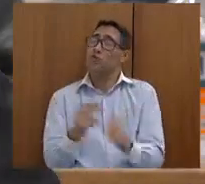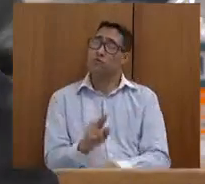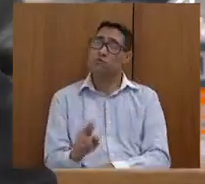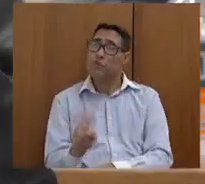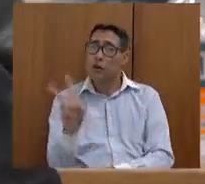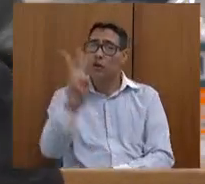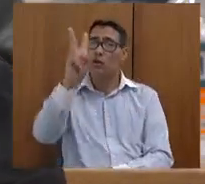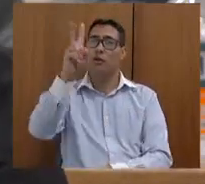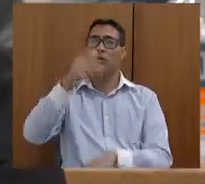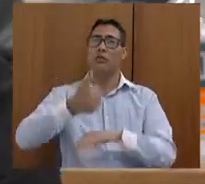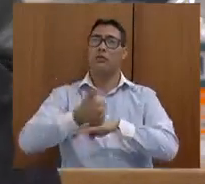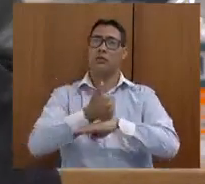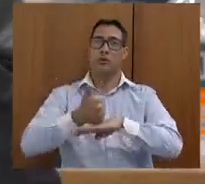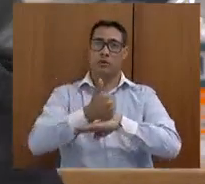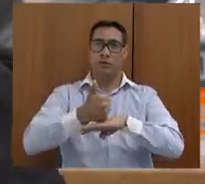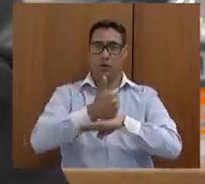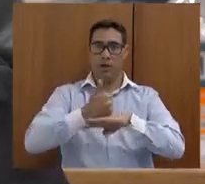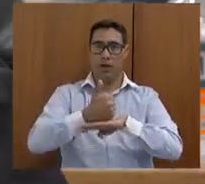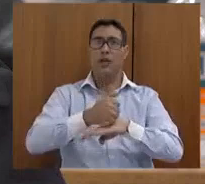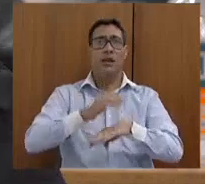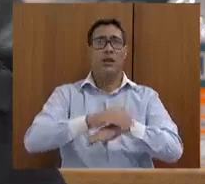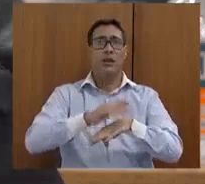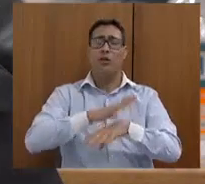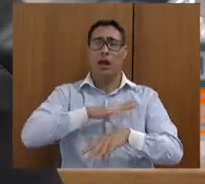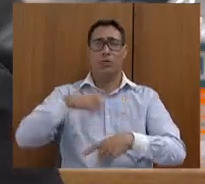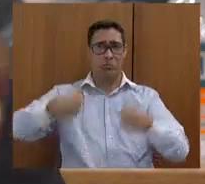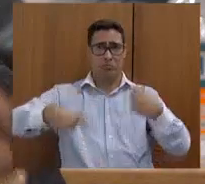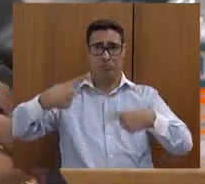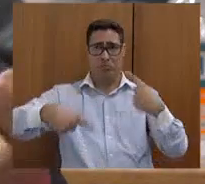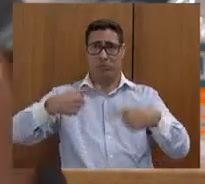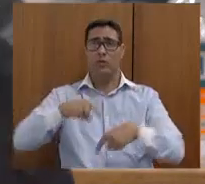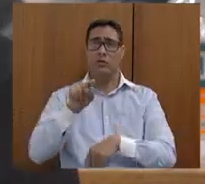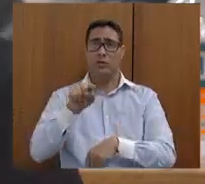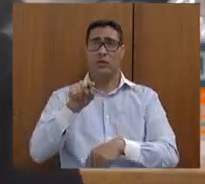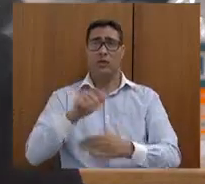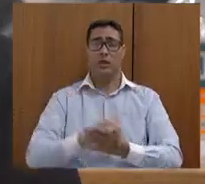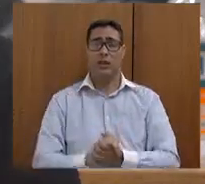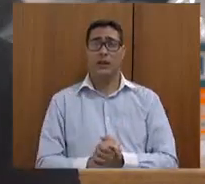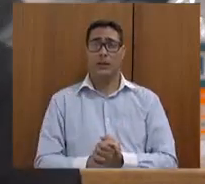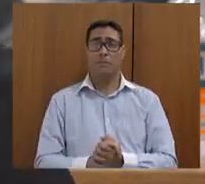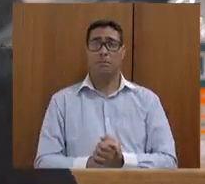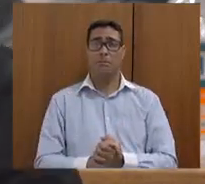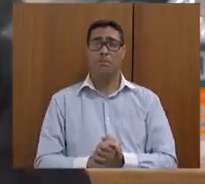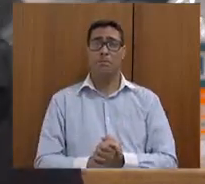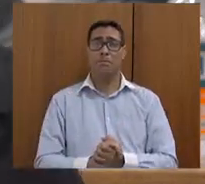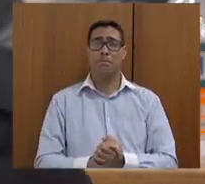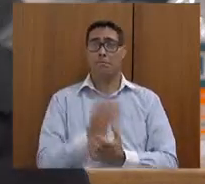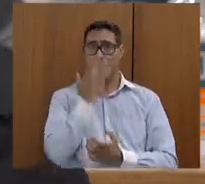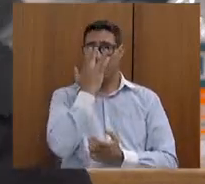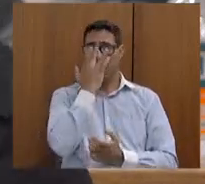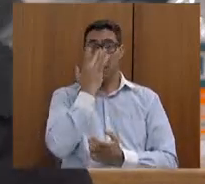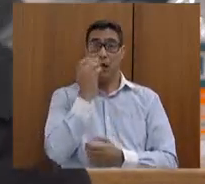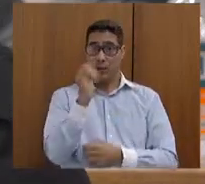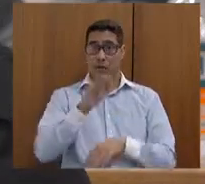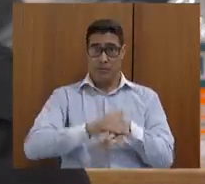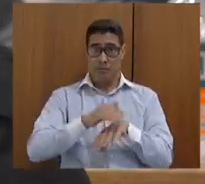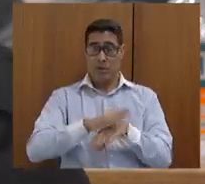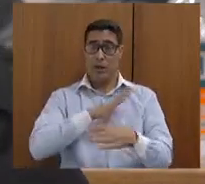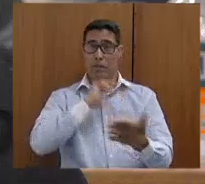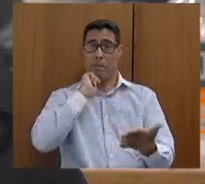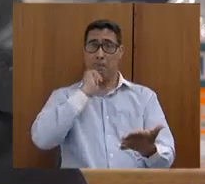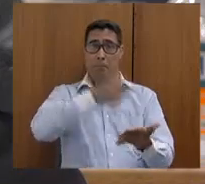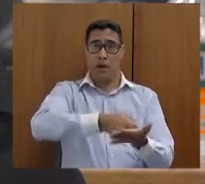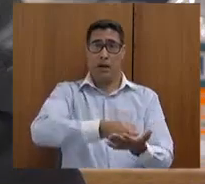dos profissionais e eu quero discutir uma questão aqui é quando a gente paga o piso né gente